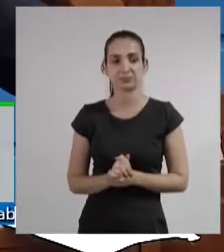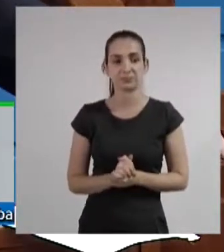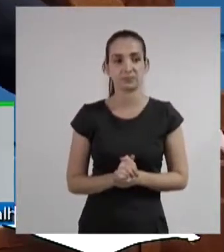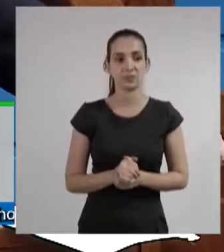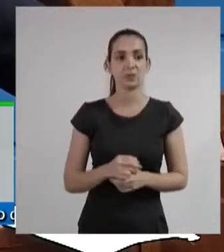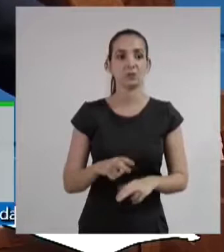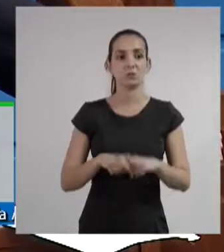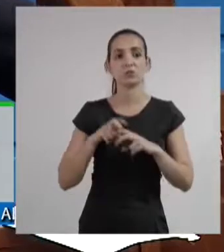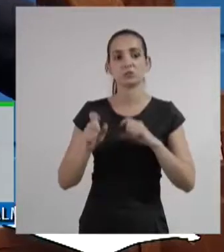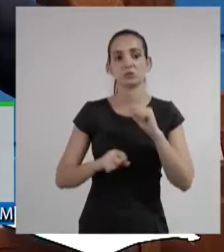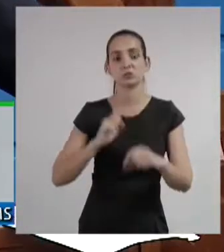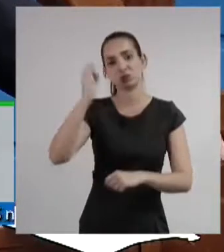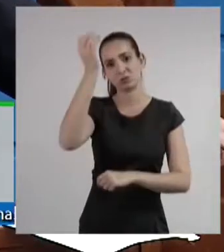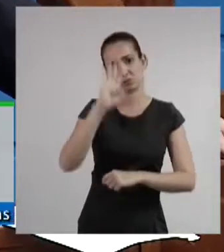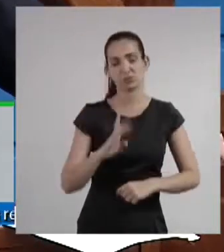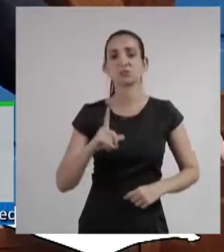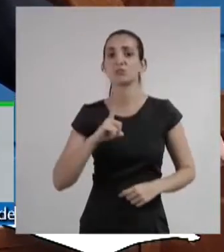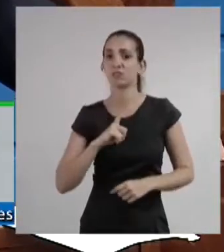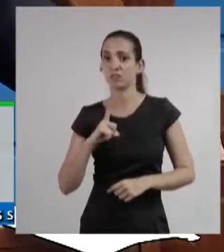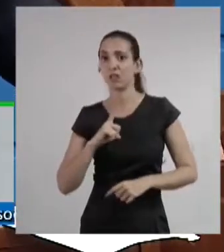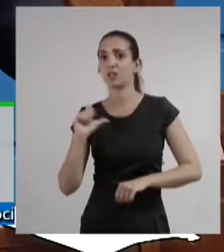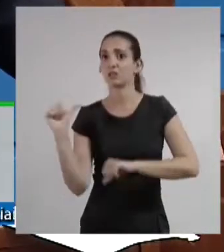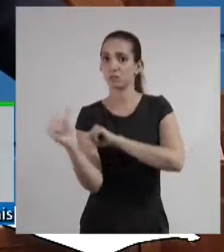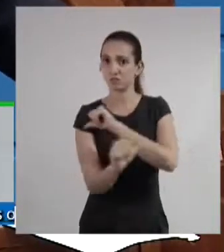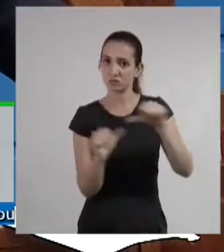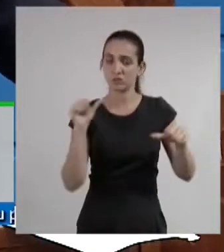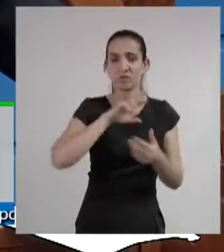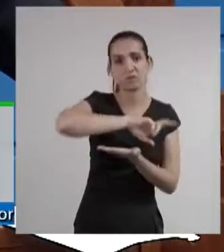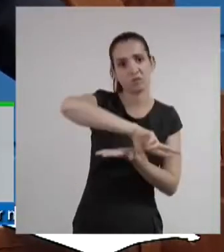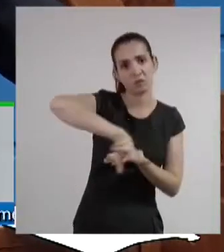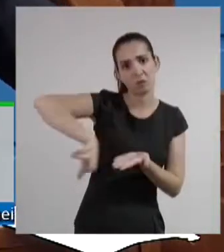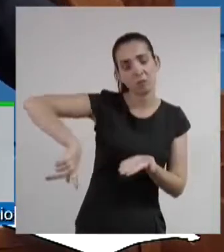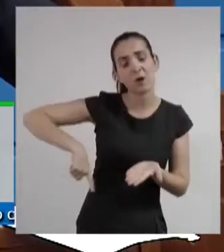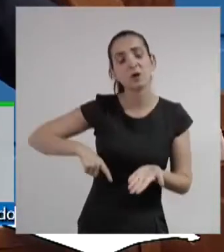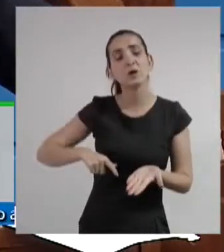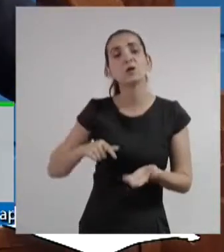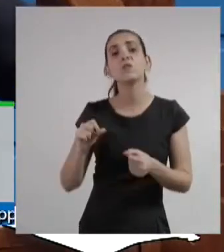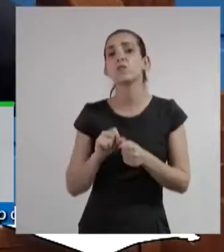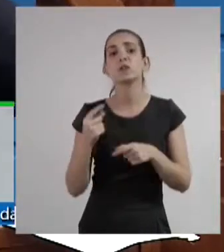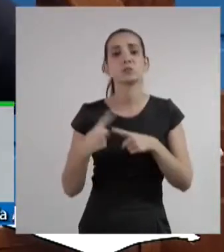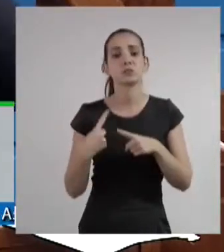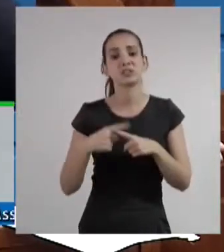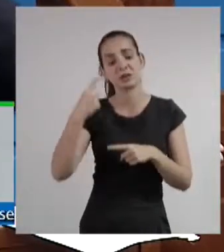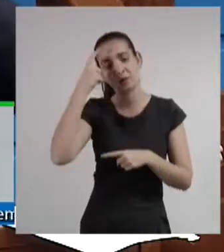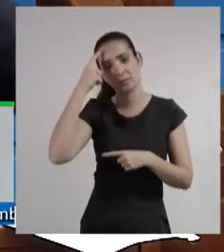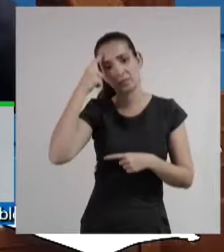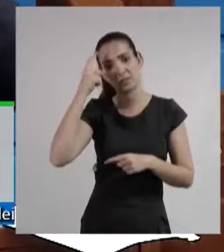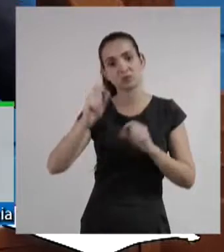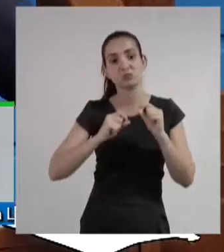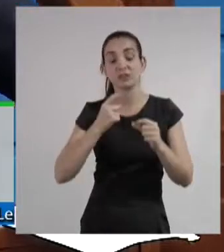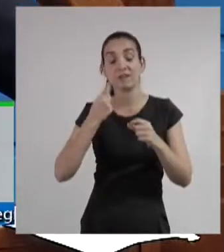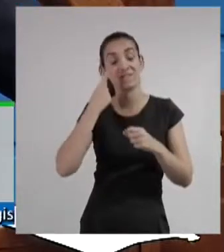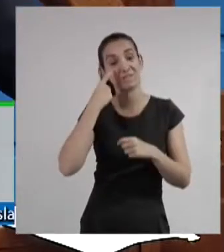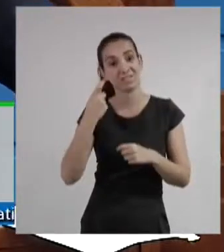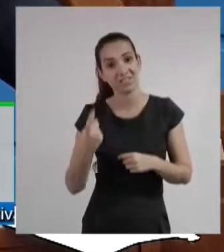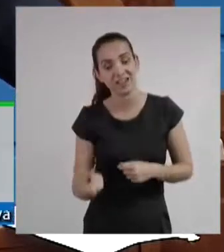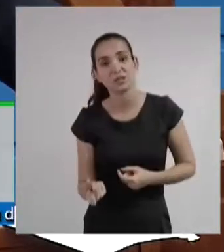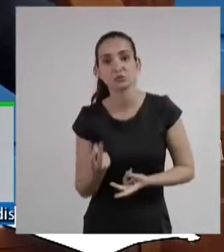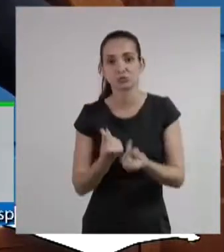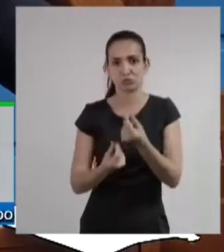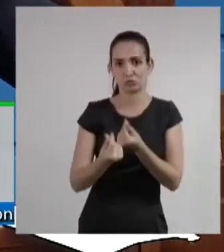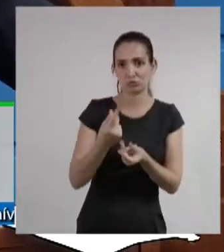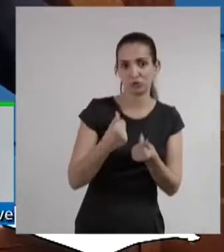Brasil, as reformas são feitas pensando nos interesses do capital financeiro, das